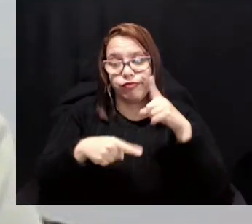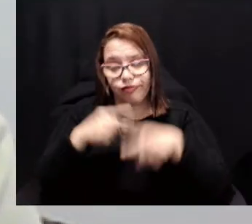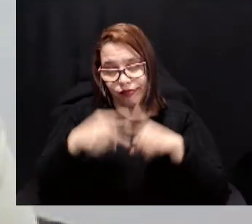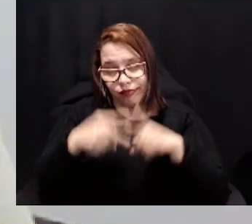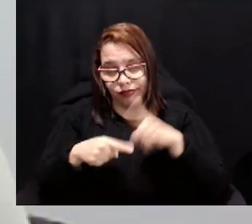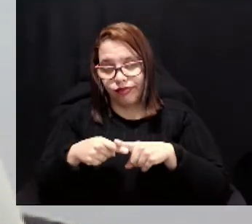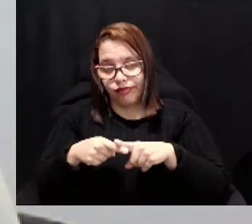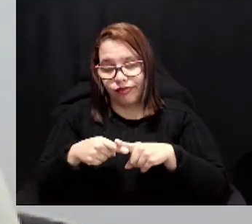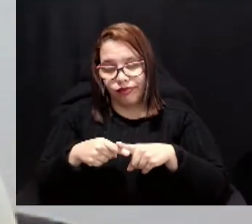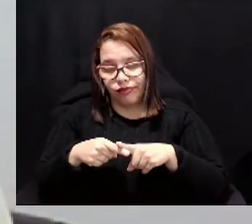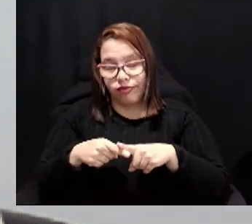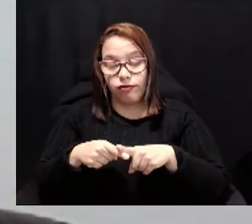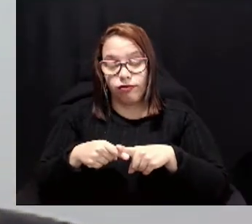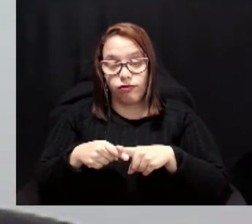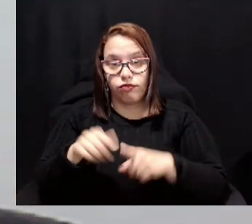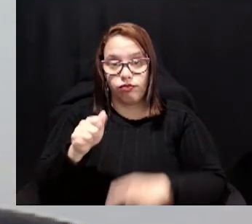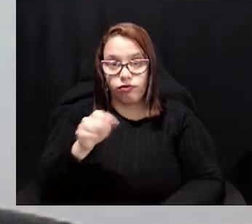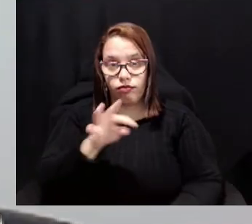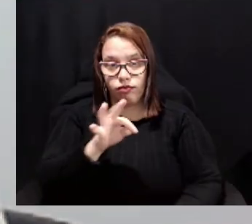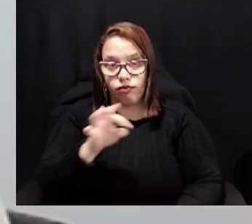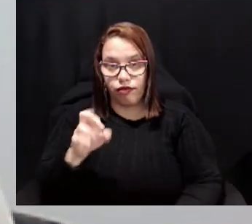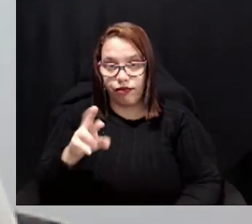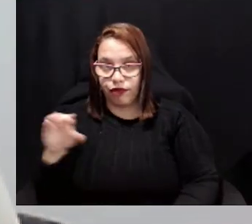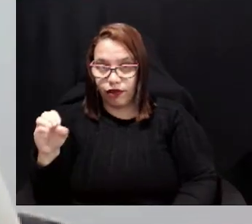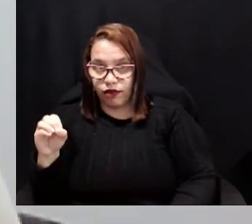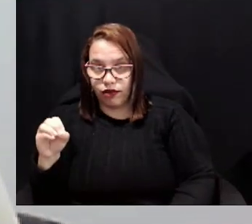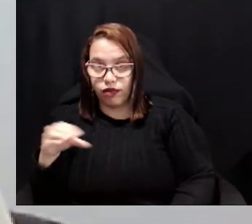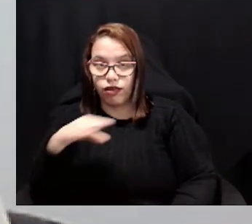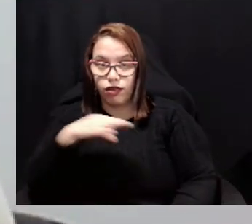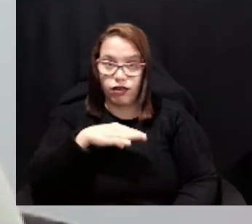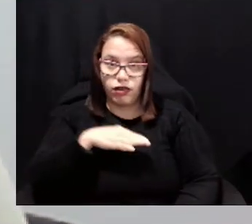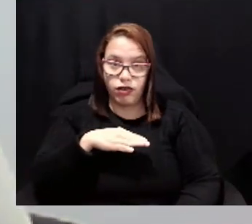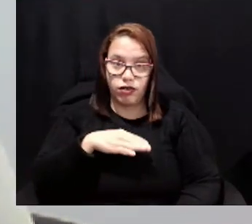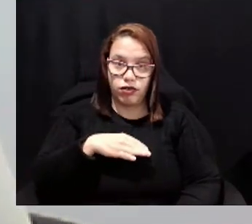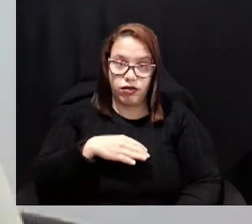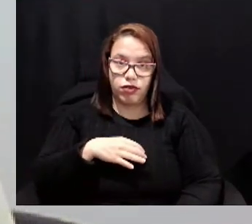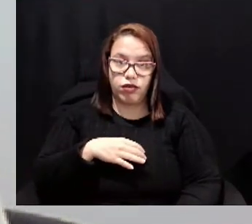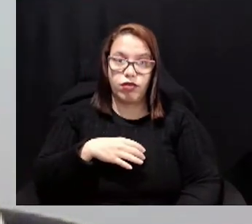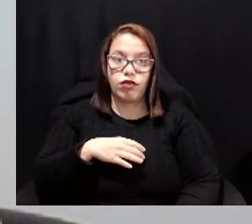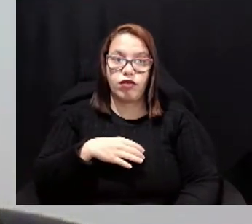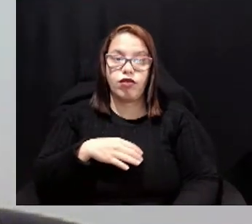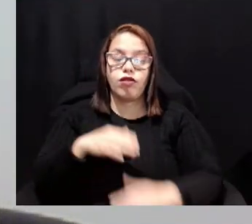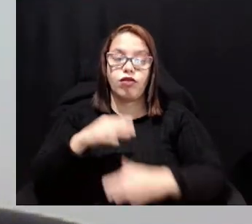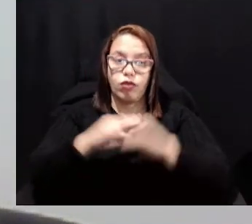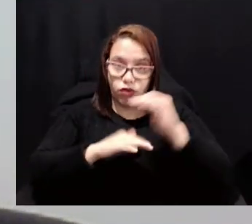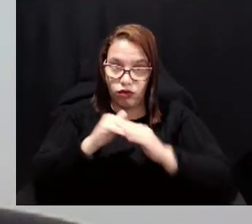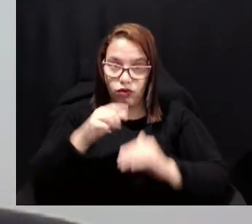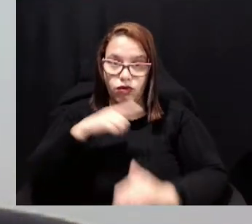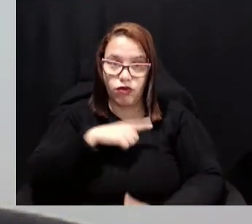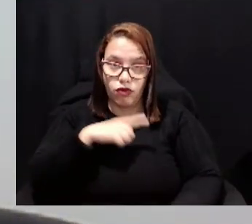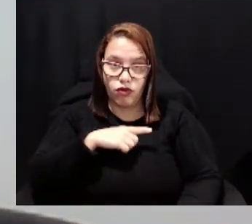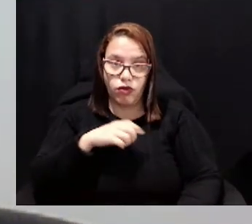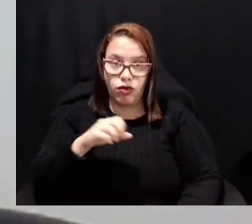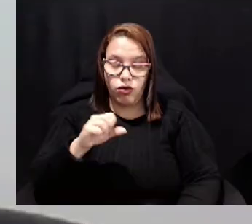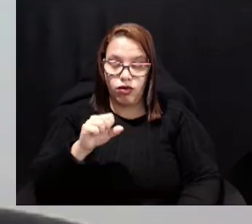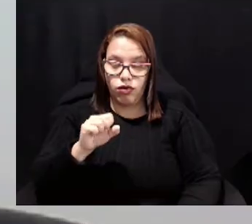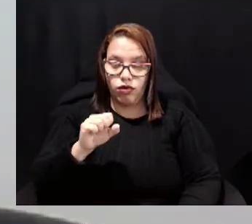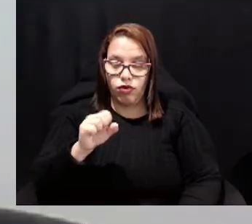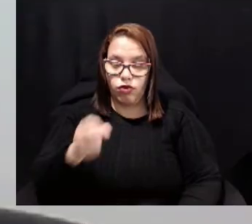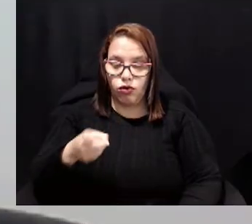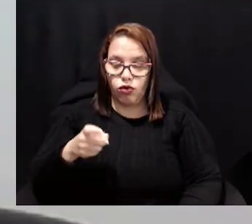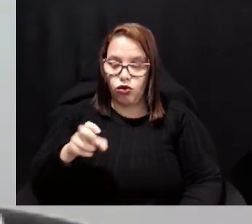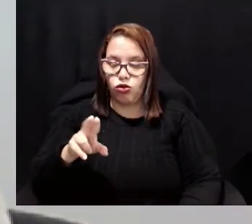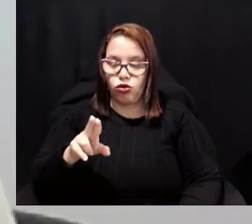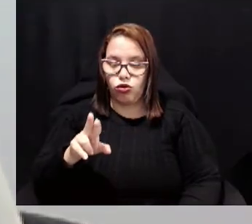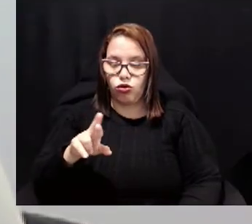seu material. Até mesmo os aterros municipais, que eles são licenciados, eles têm um processo de tratamento, né, do chorume e